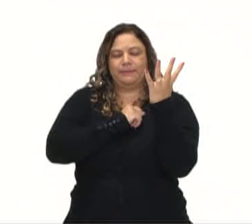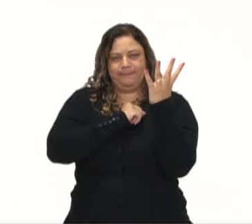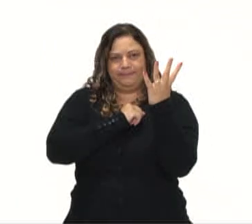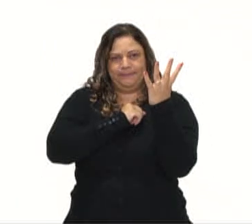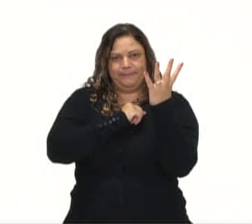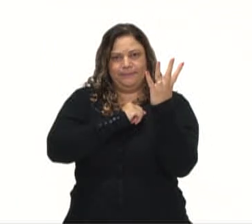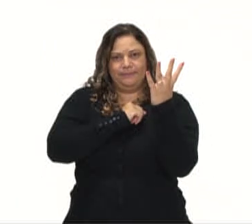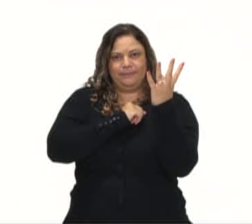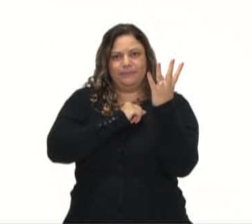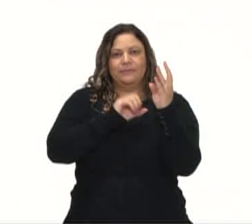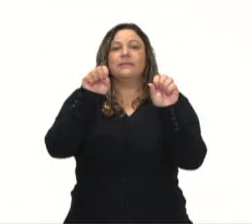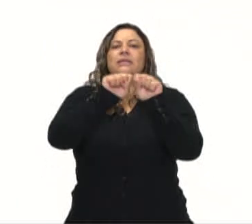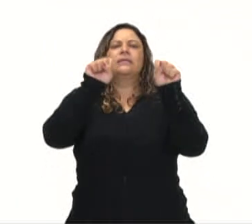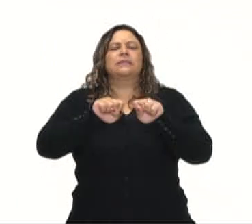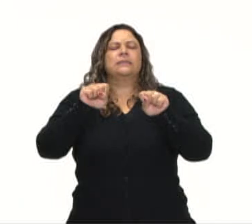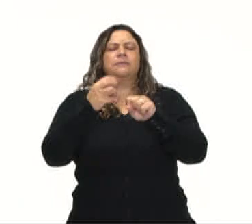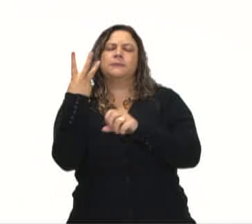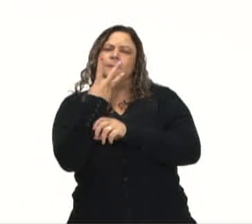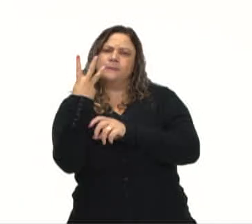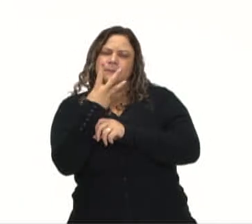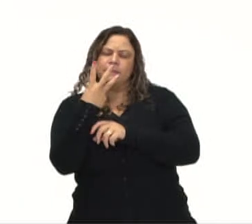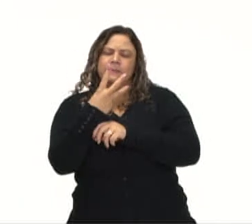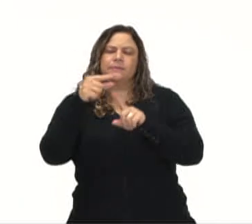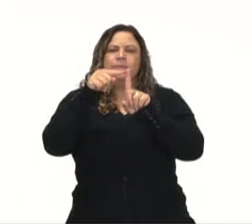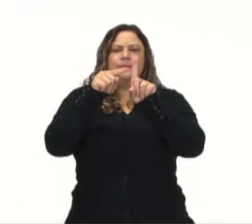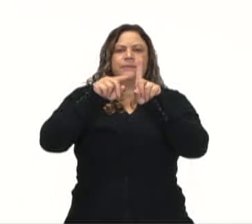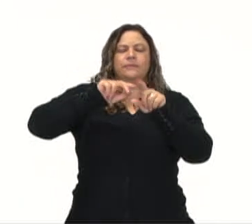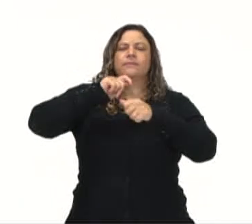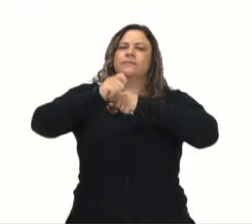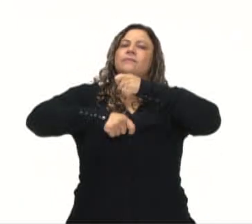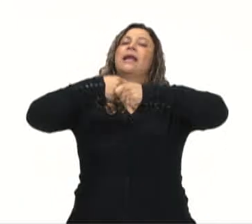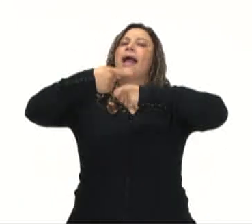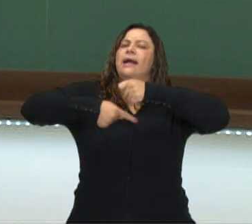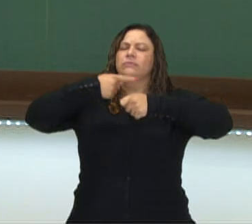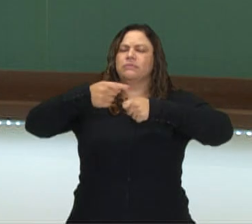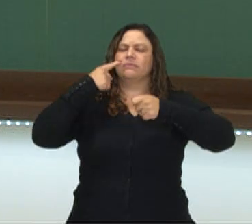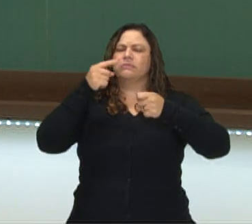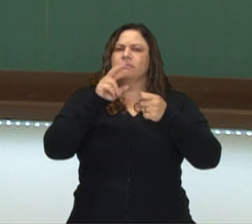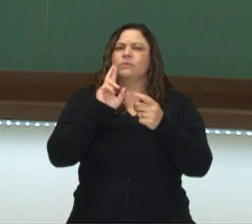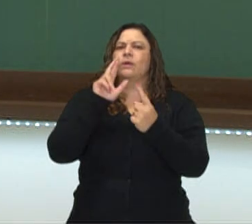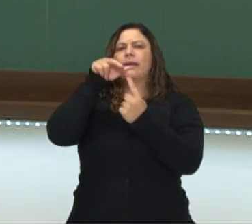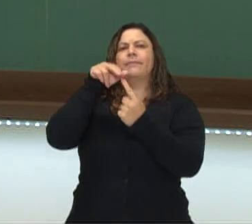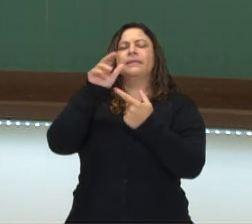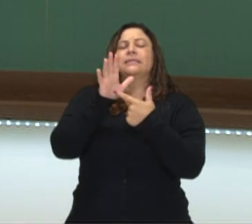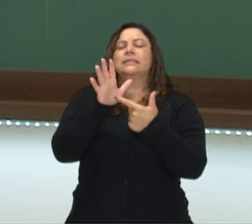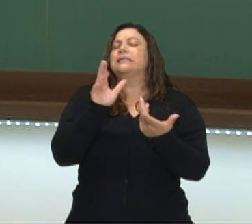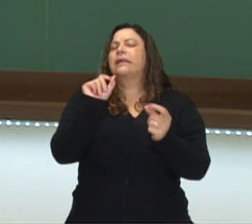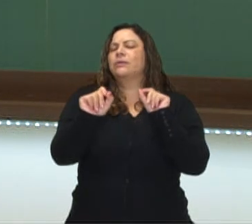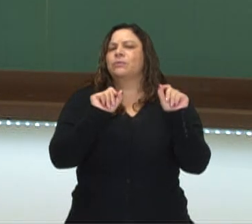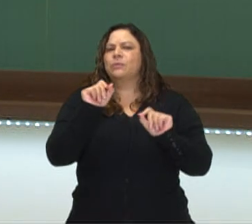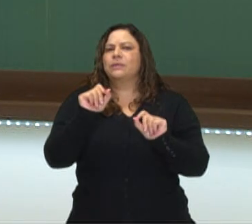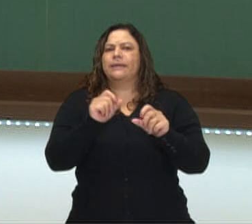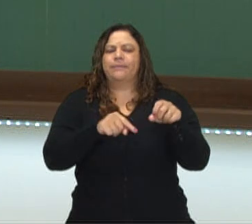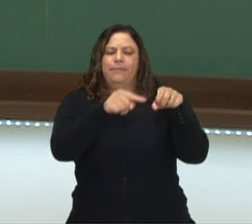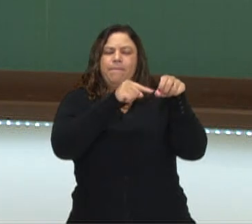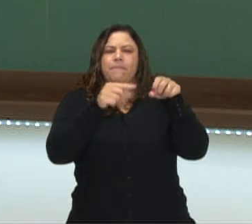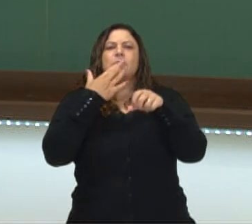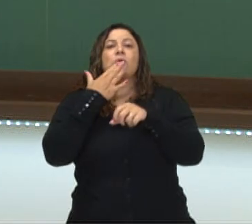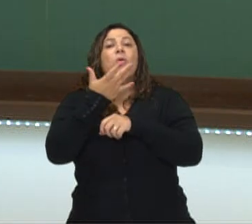por 3 tipos diferentes de átomos, representados por bolinhas. Você está percebendo a coloração dessas bolinhas? Presta atenção